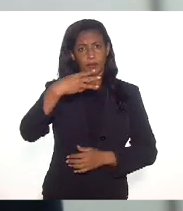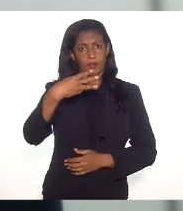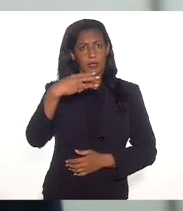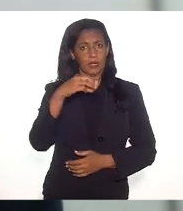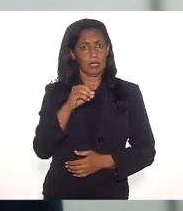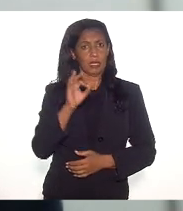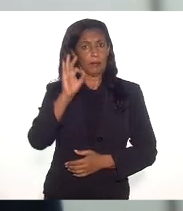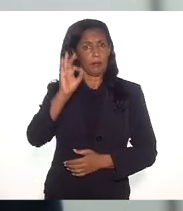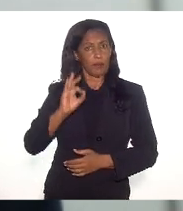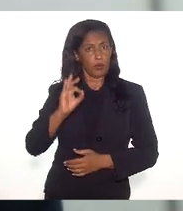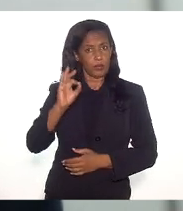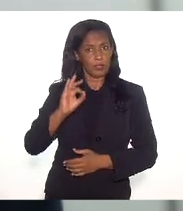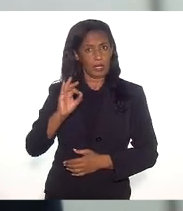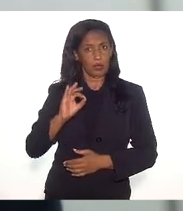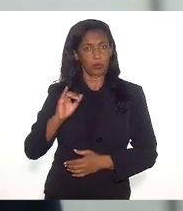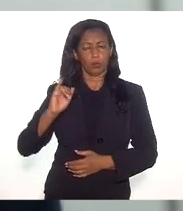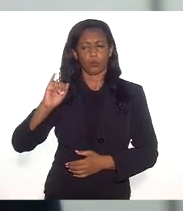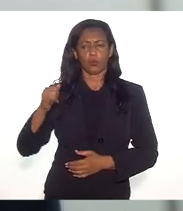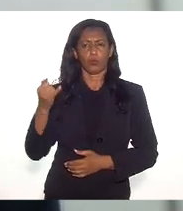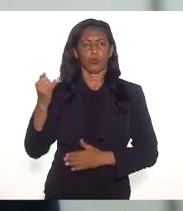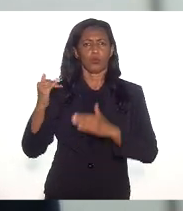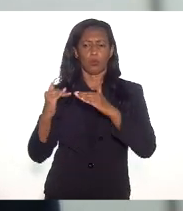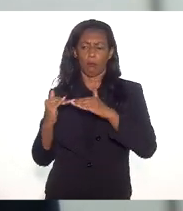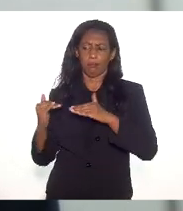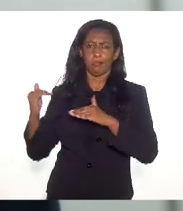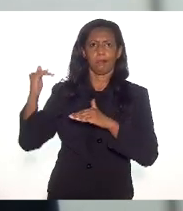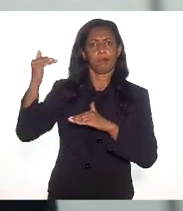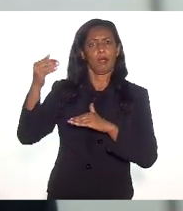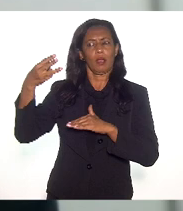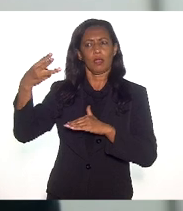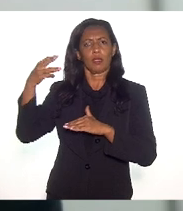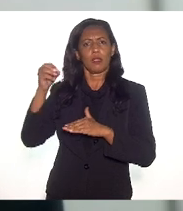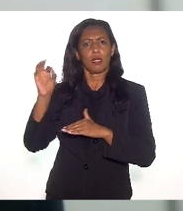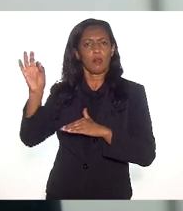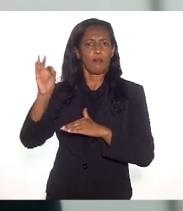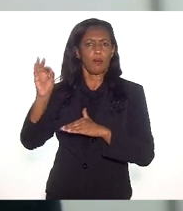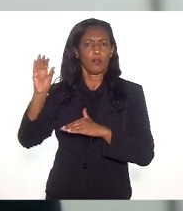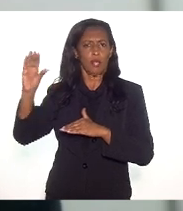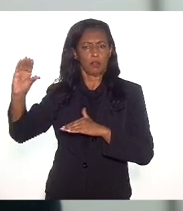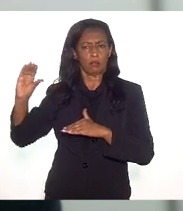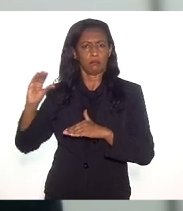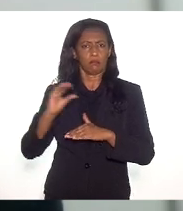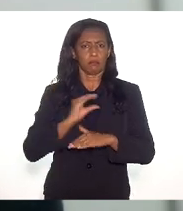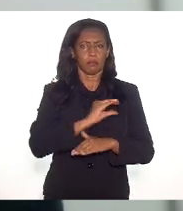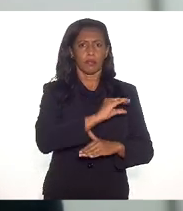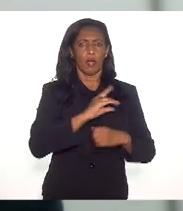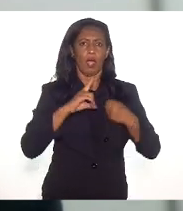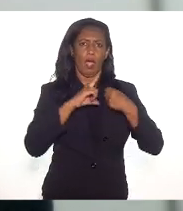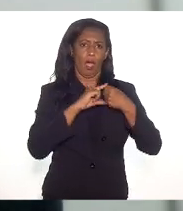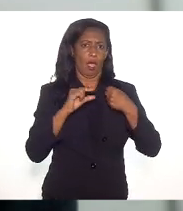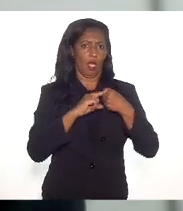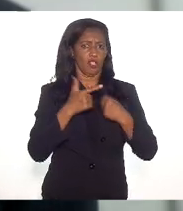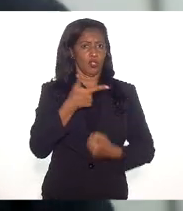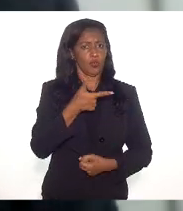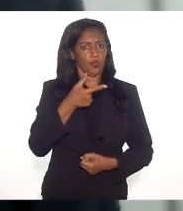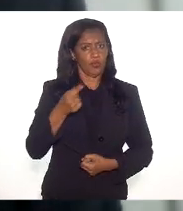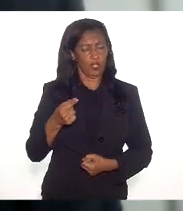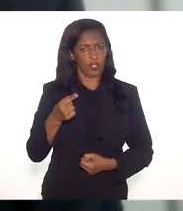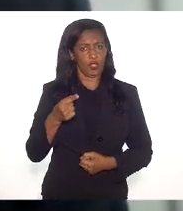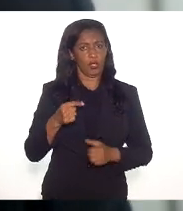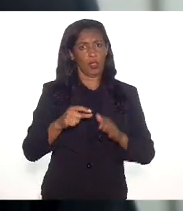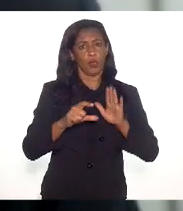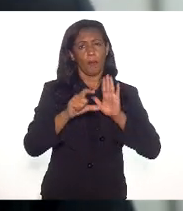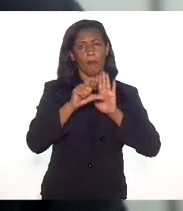do excedente arrecadado com a compensação financeira, que trata o artigo 20 do parágrafo 1º da